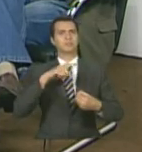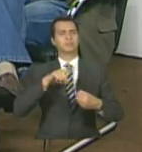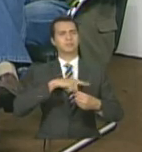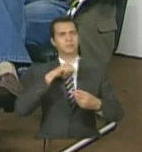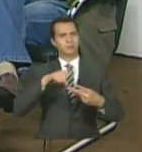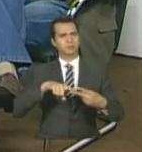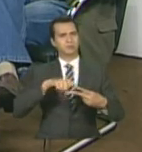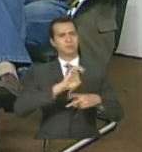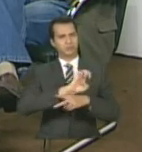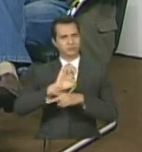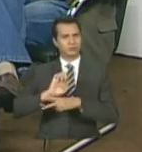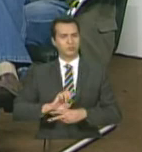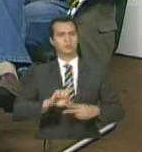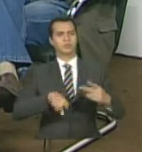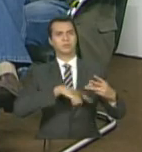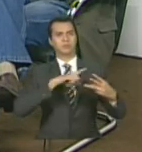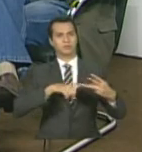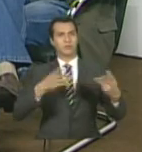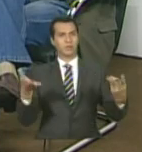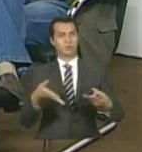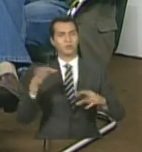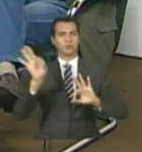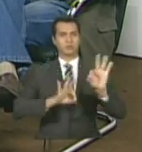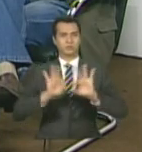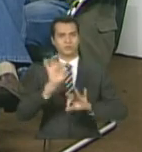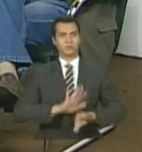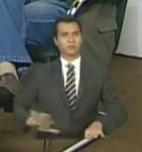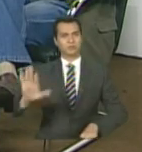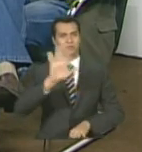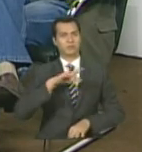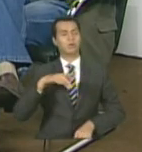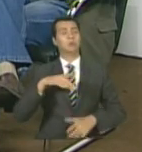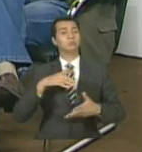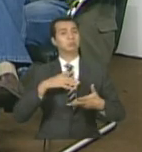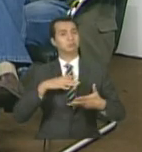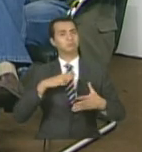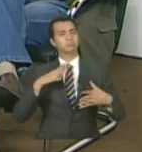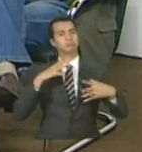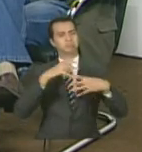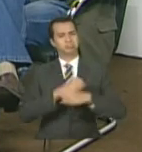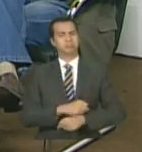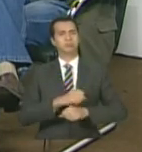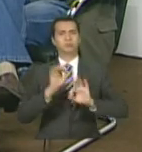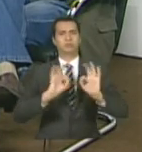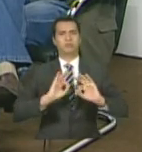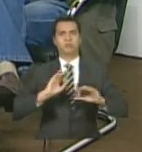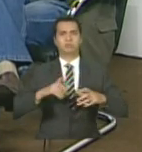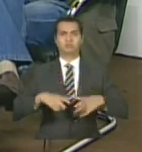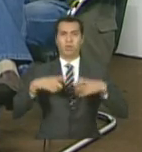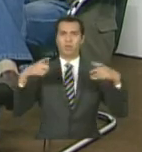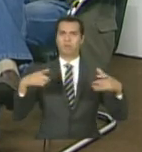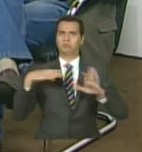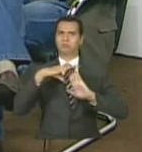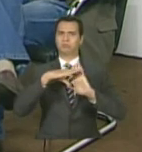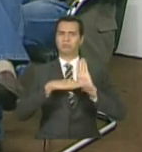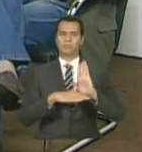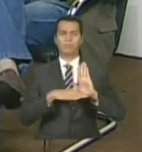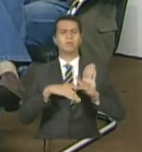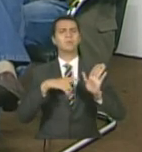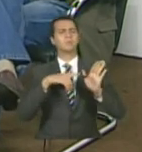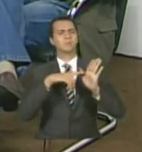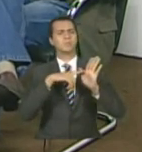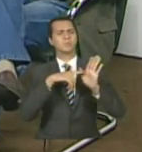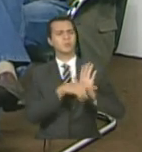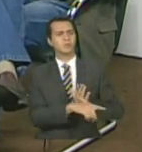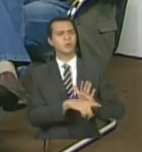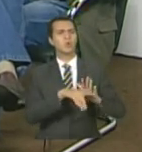em um grande plano, um grande projeto. Ruano, deixa eu te fazer uma pergunta. Como é que foi a